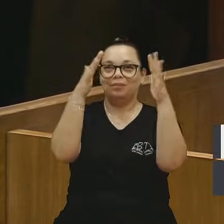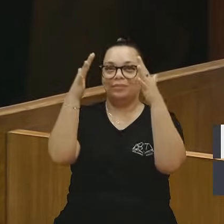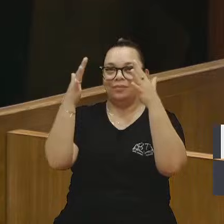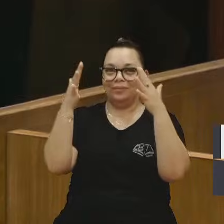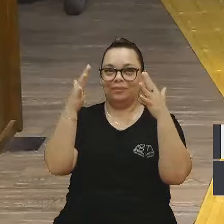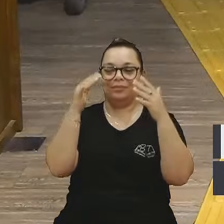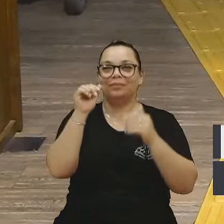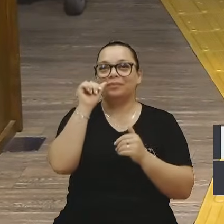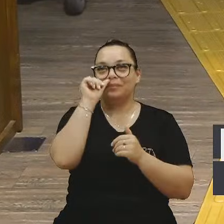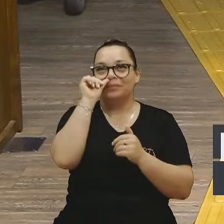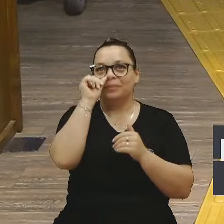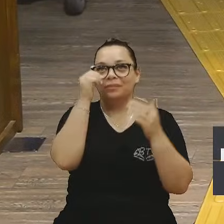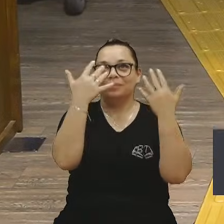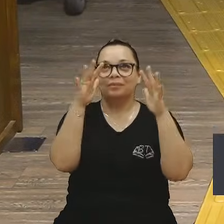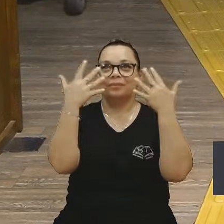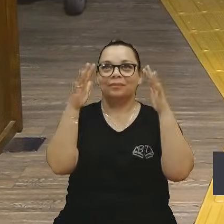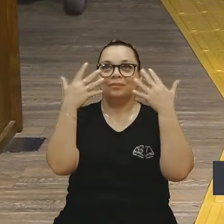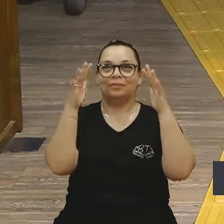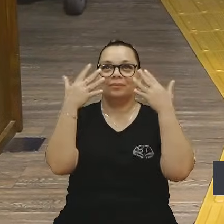eles.